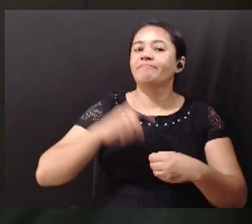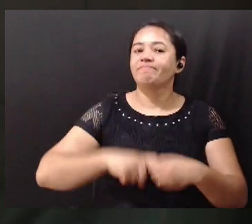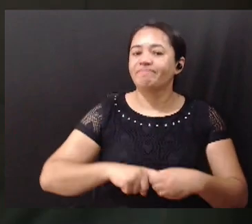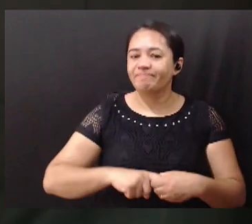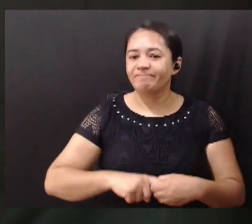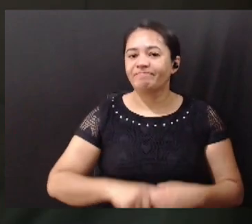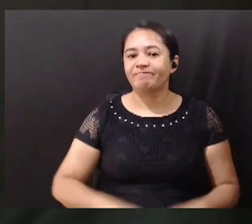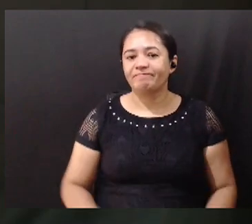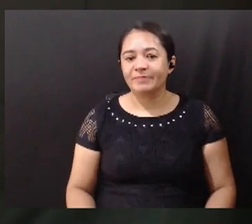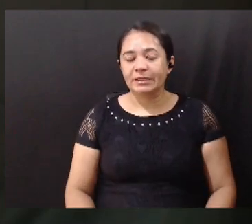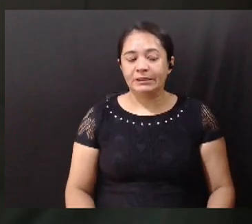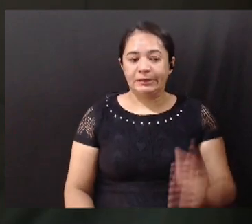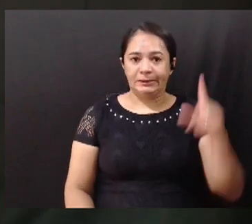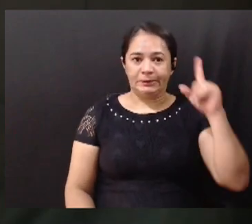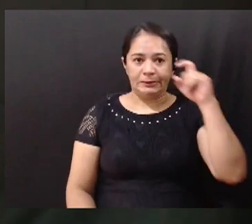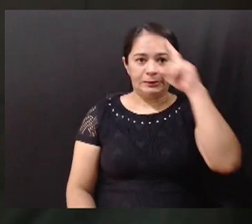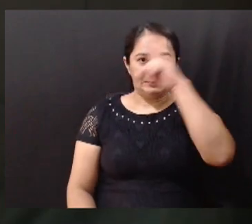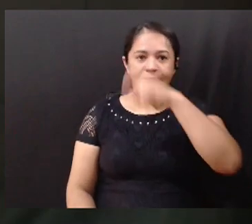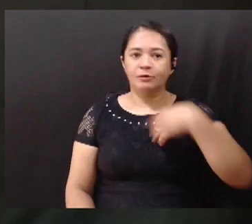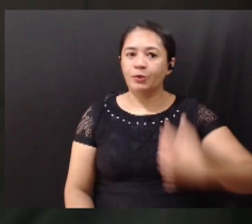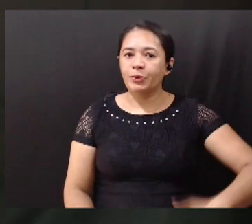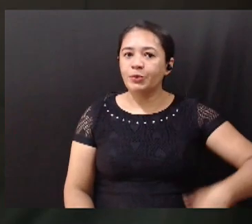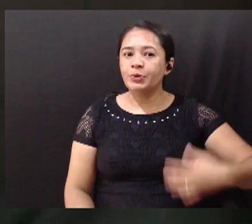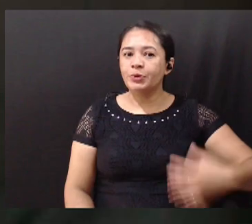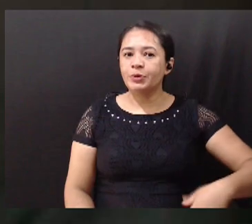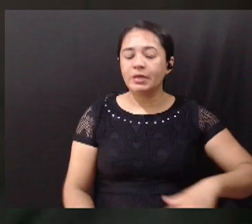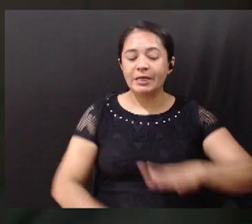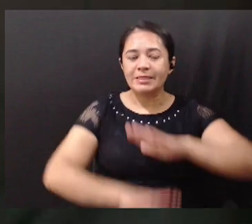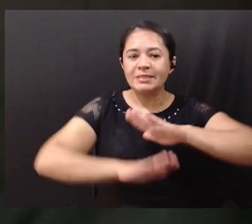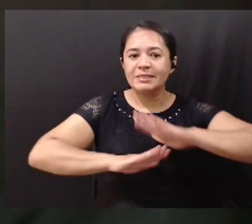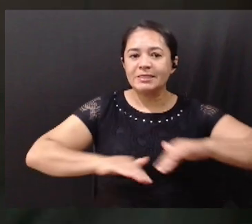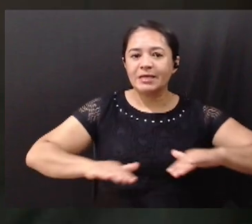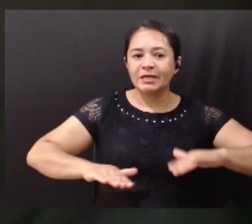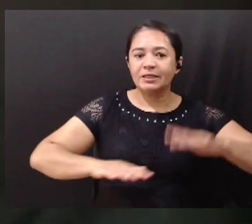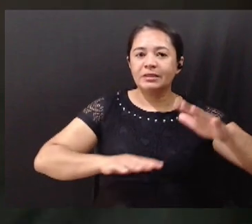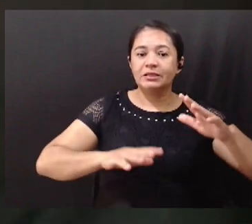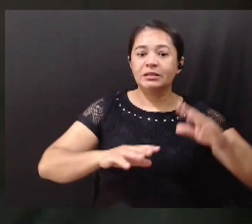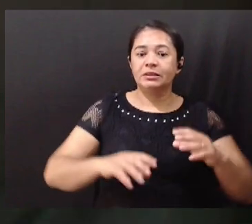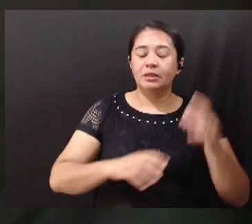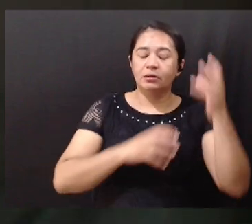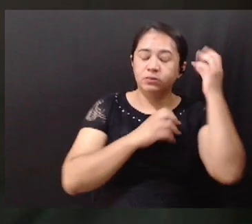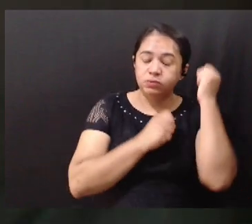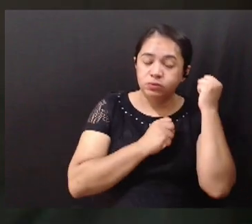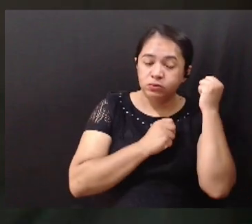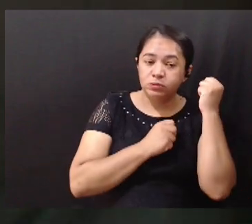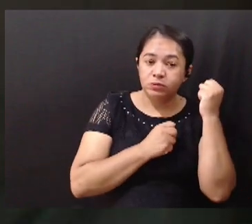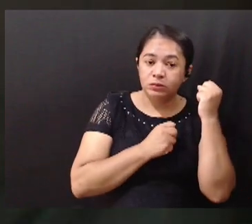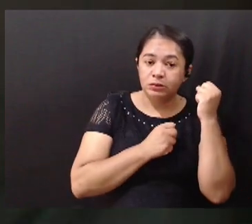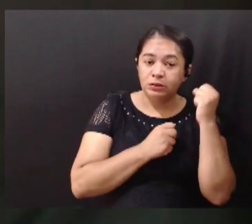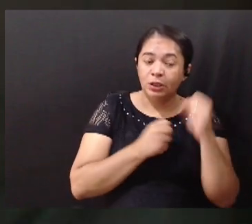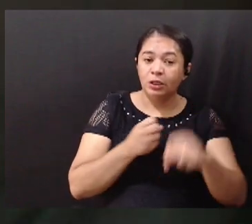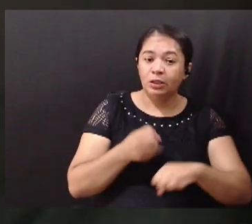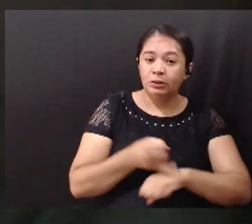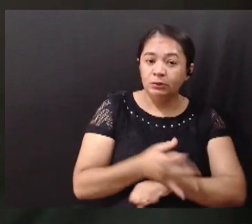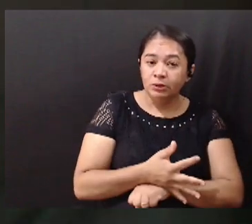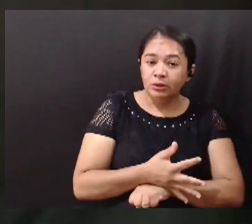complicado demais. E as crianças que dormem tarde e acordam tarde por conta das telas, ou então porque perdeu o sono,